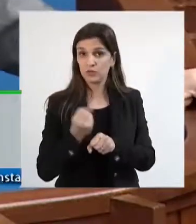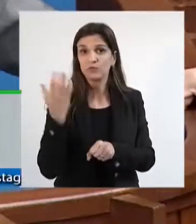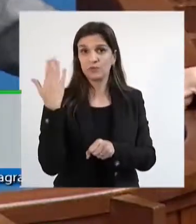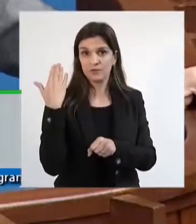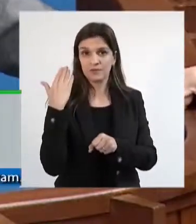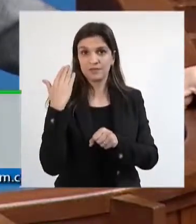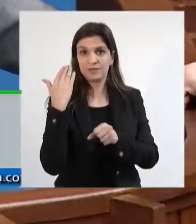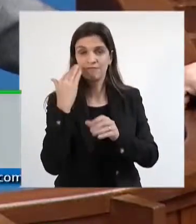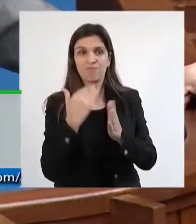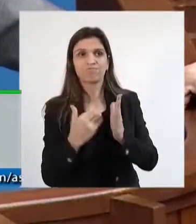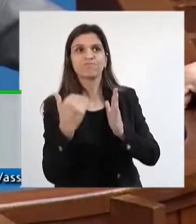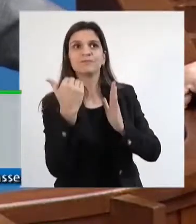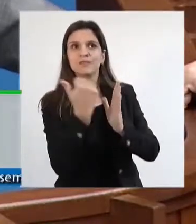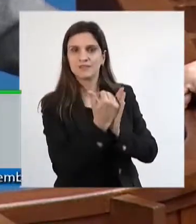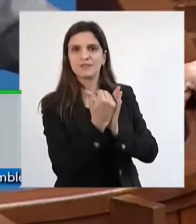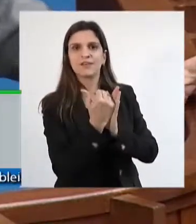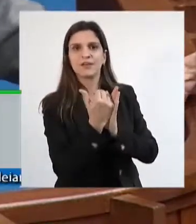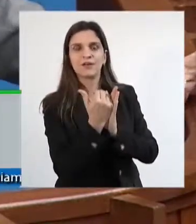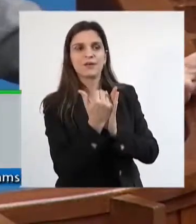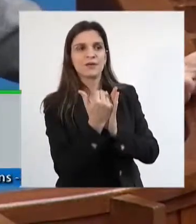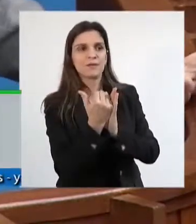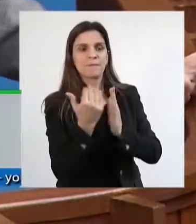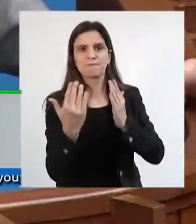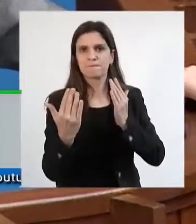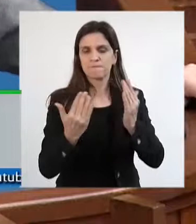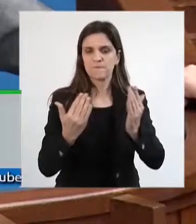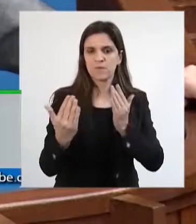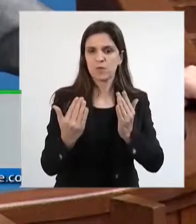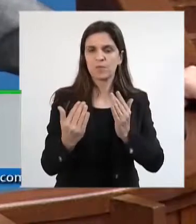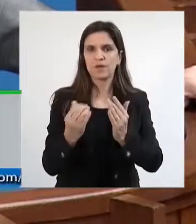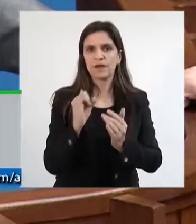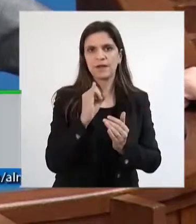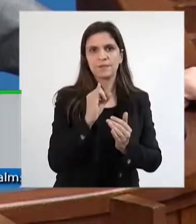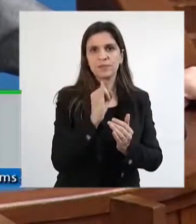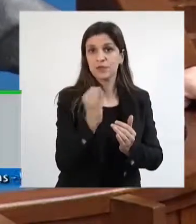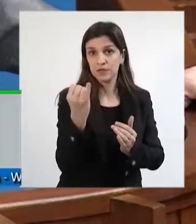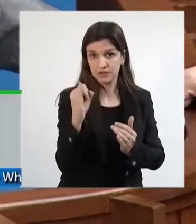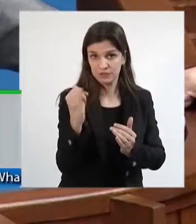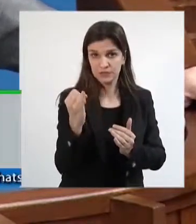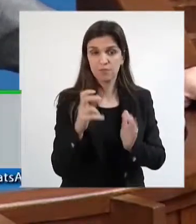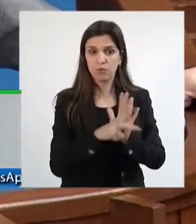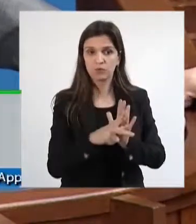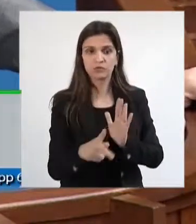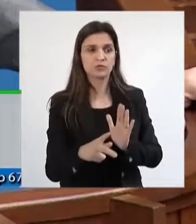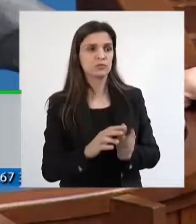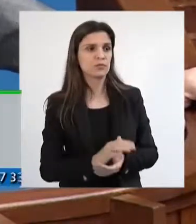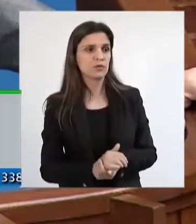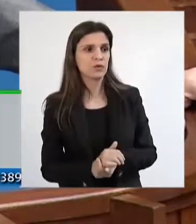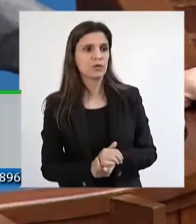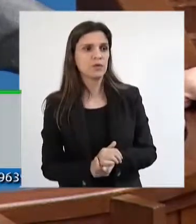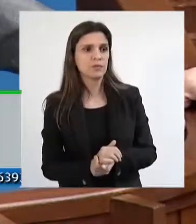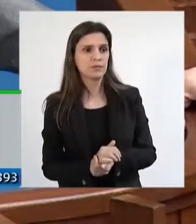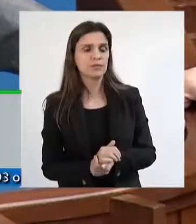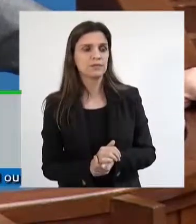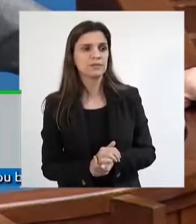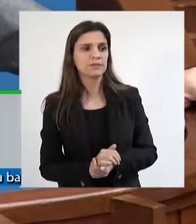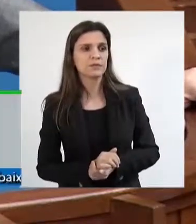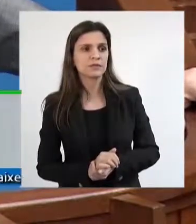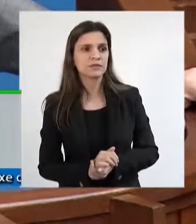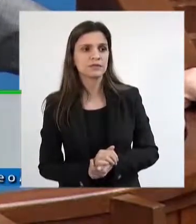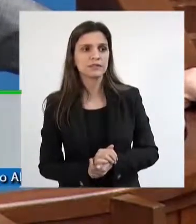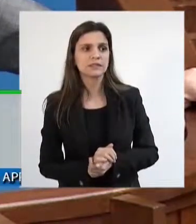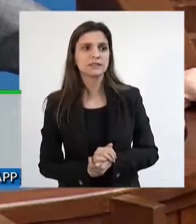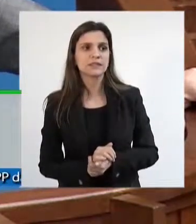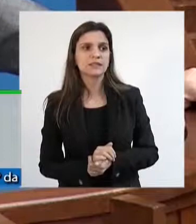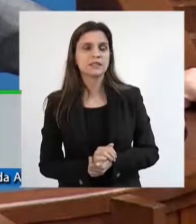bem maior do que o INPC. Então, são critérios que devem ser analisados. E aí, na linha de uma manifestação do